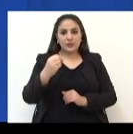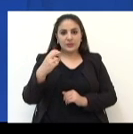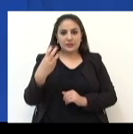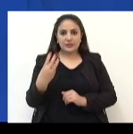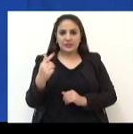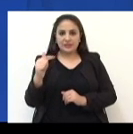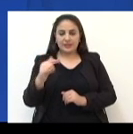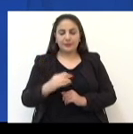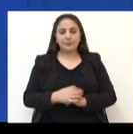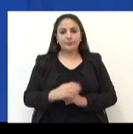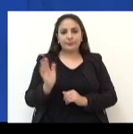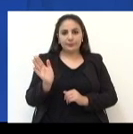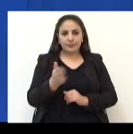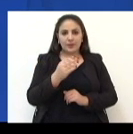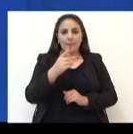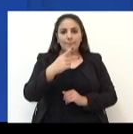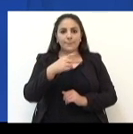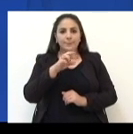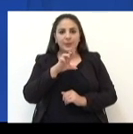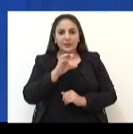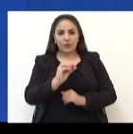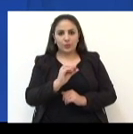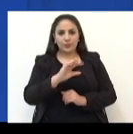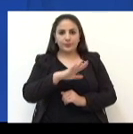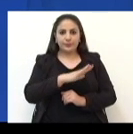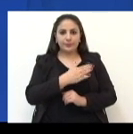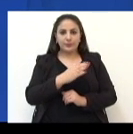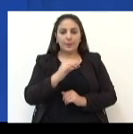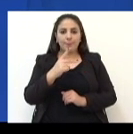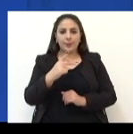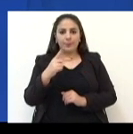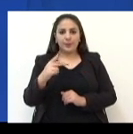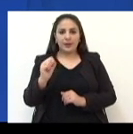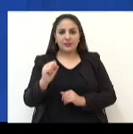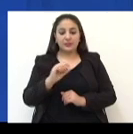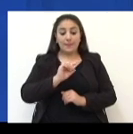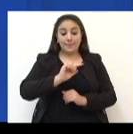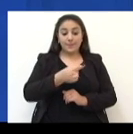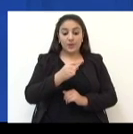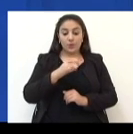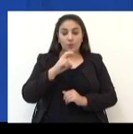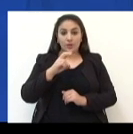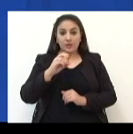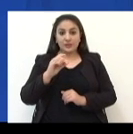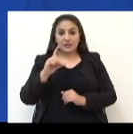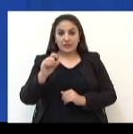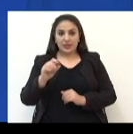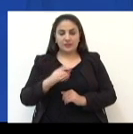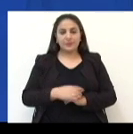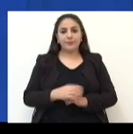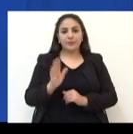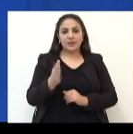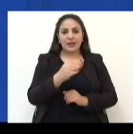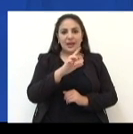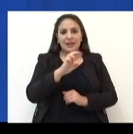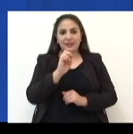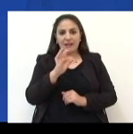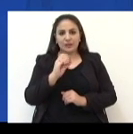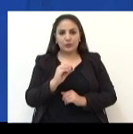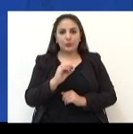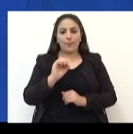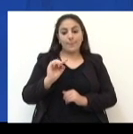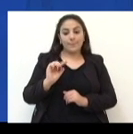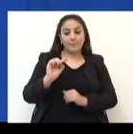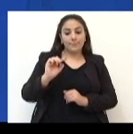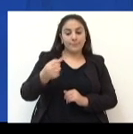1.837. Pedro Danelli, do PPS, 1.510, e Renato Tchecker, do PSB,